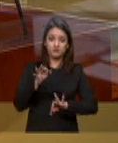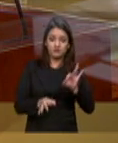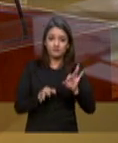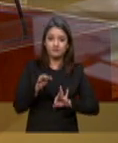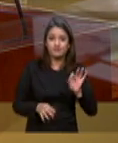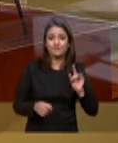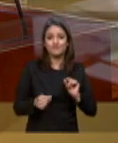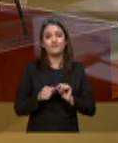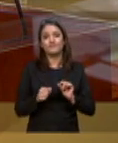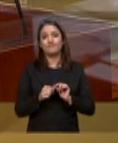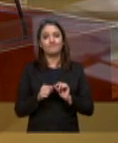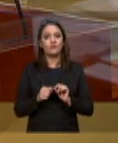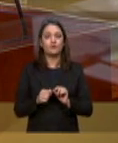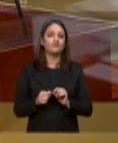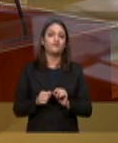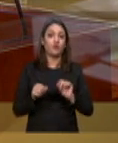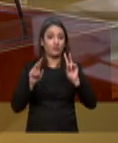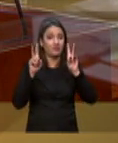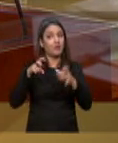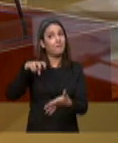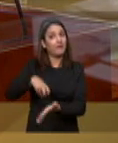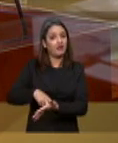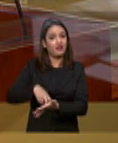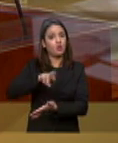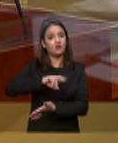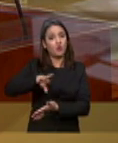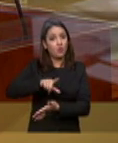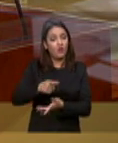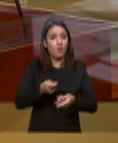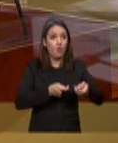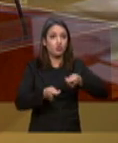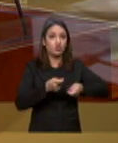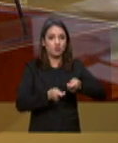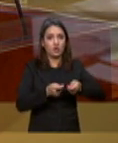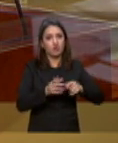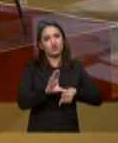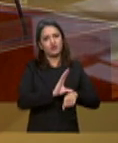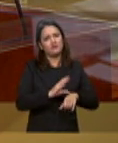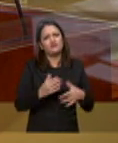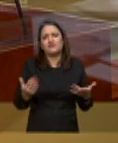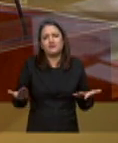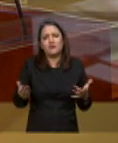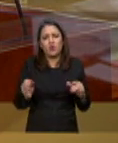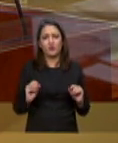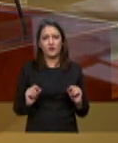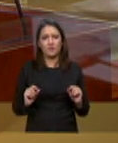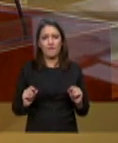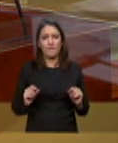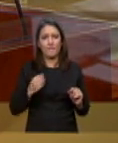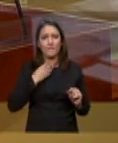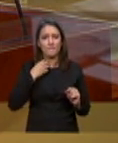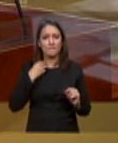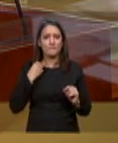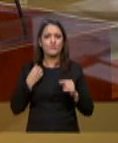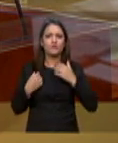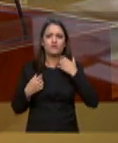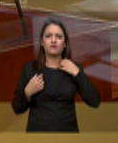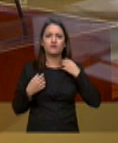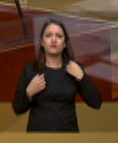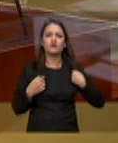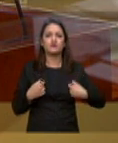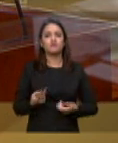matéria penal e não em controle de constitucionalidade. Portanto, essa classificação, a nosso ver, não pode